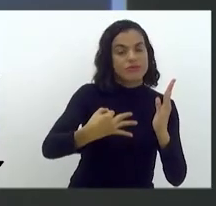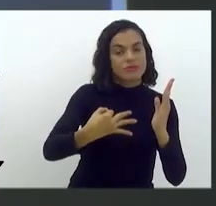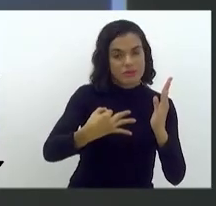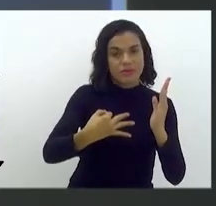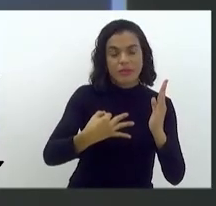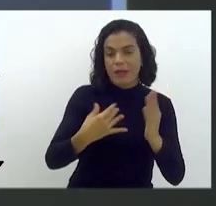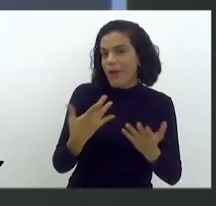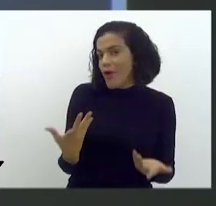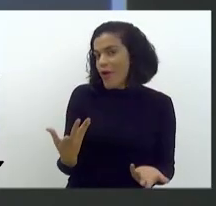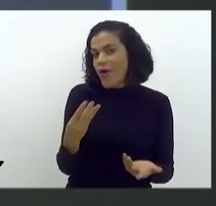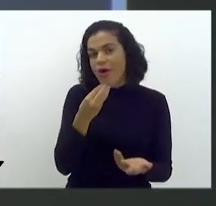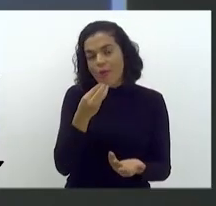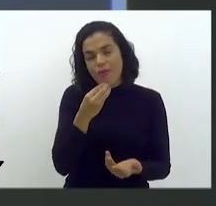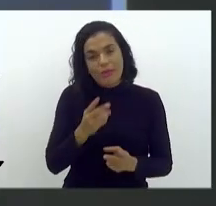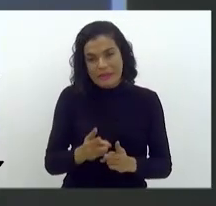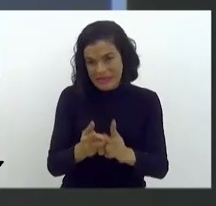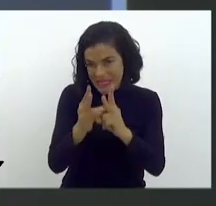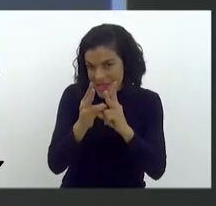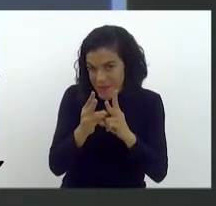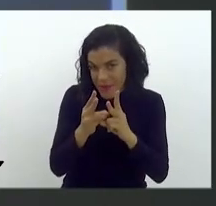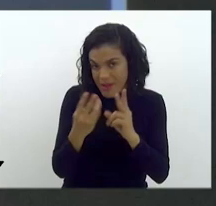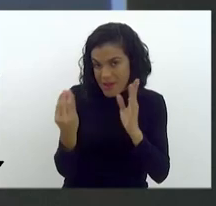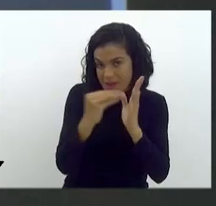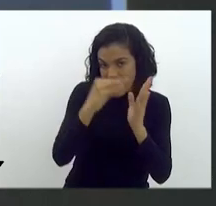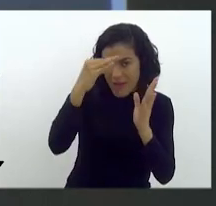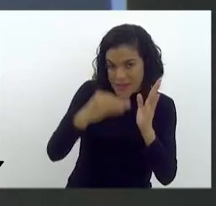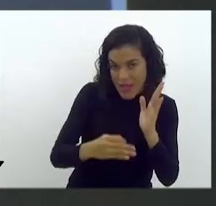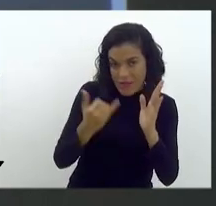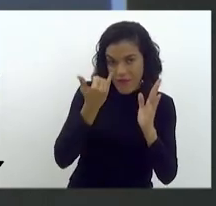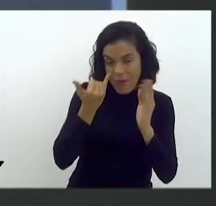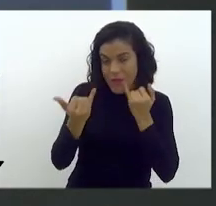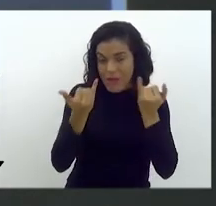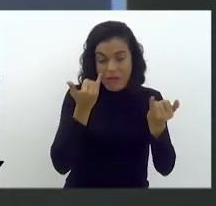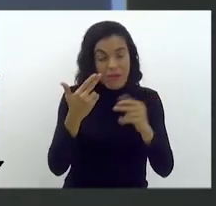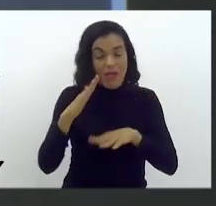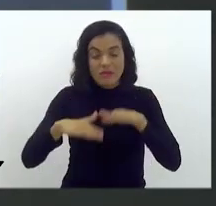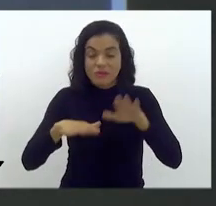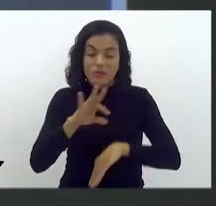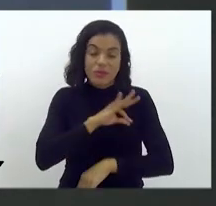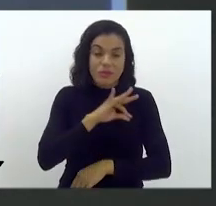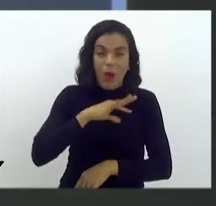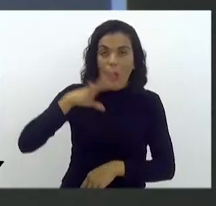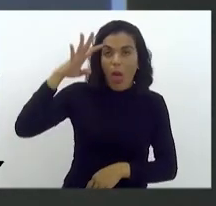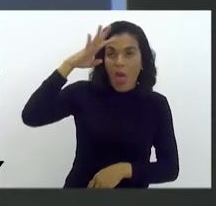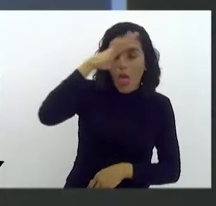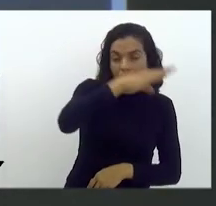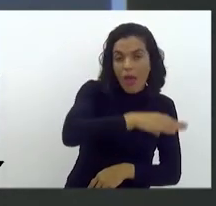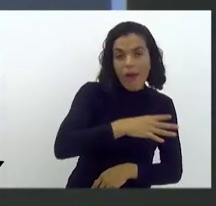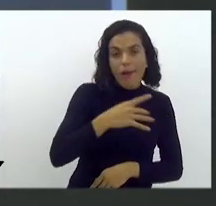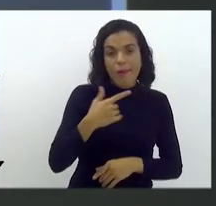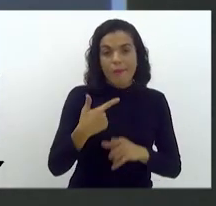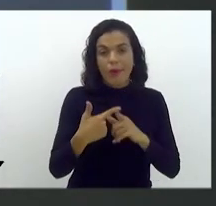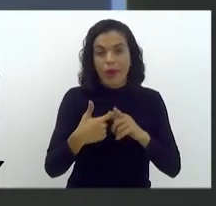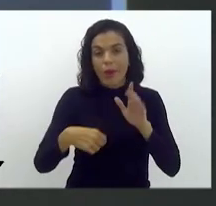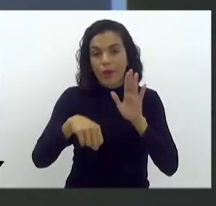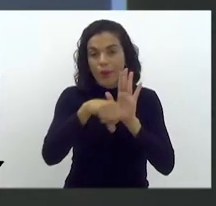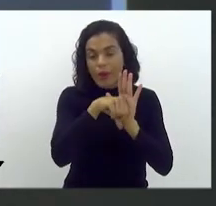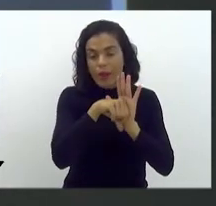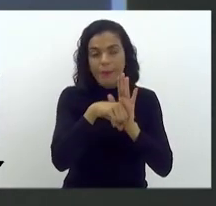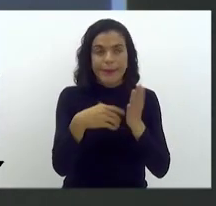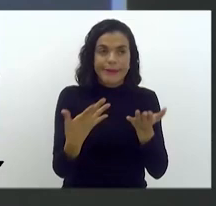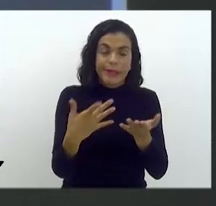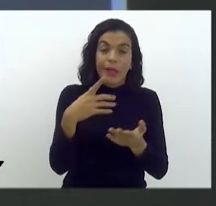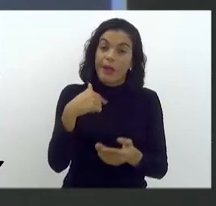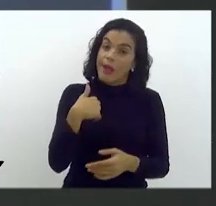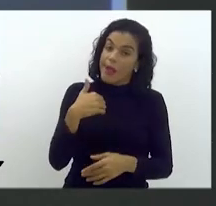sou certamente não acontece em todos os casos porque o policial não lembra porque porque às vezes o crime aí eu